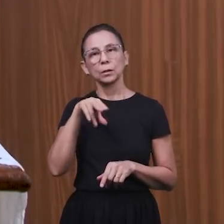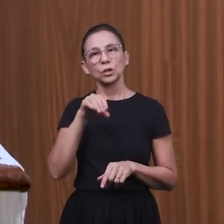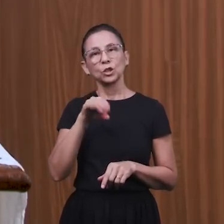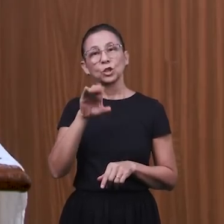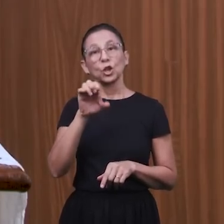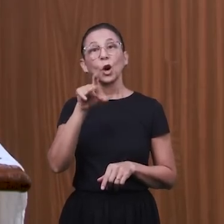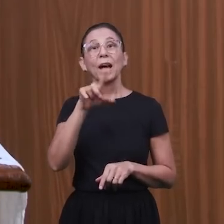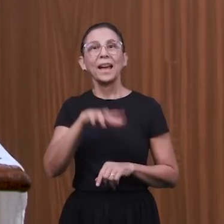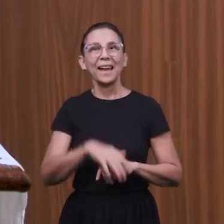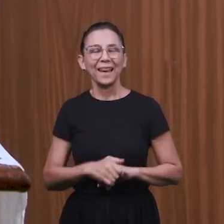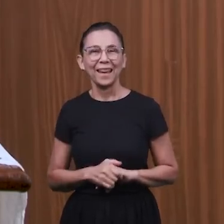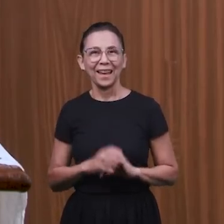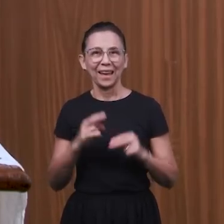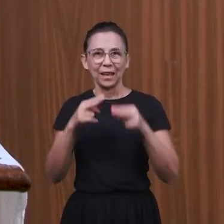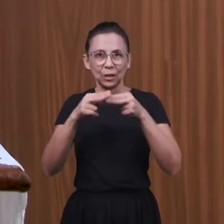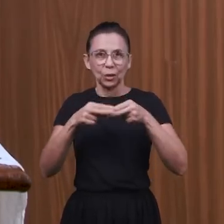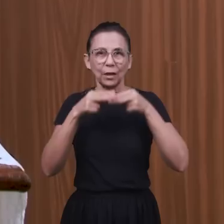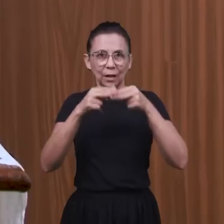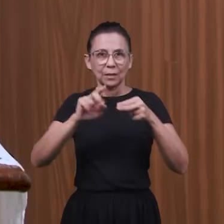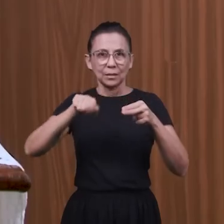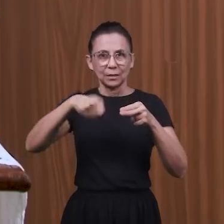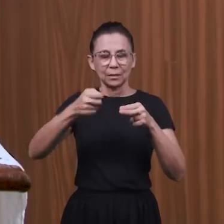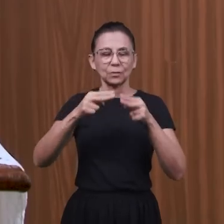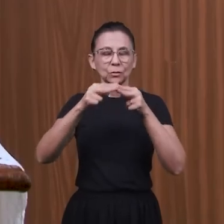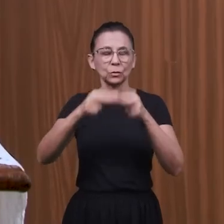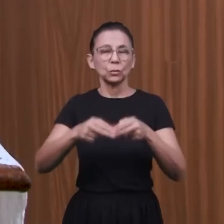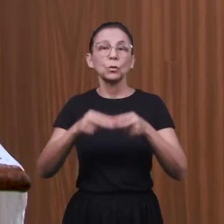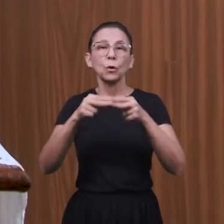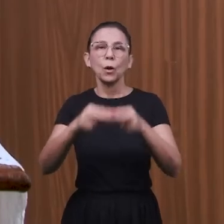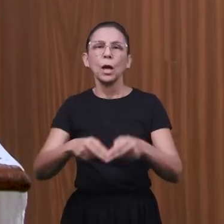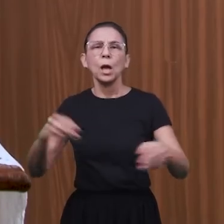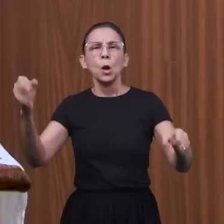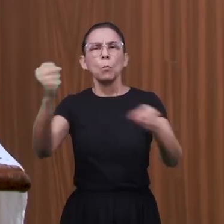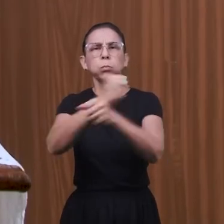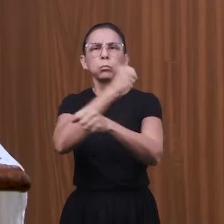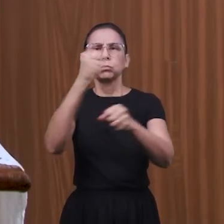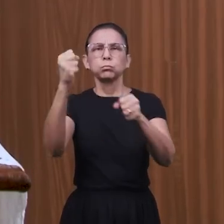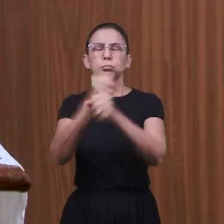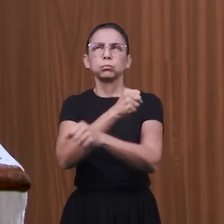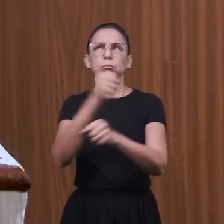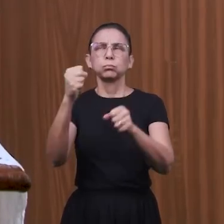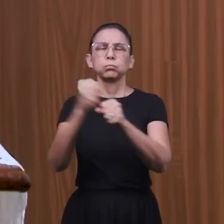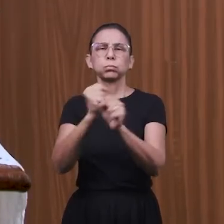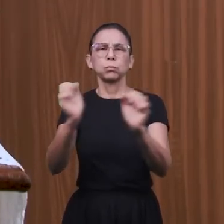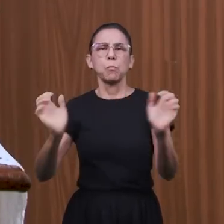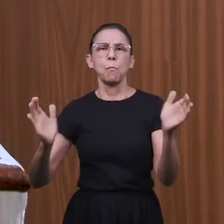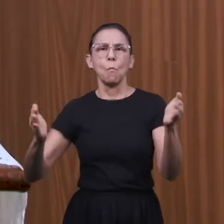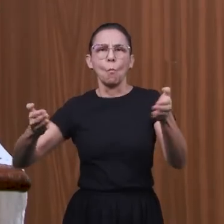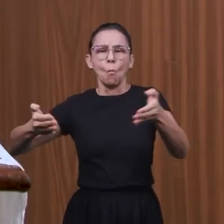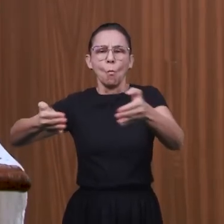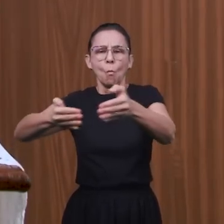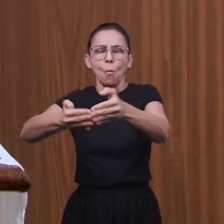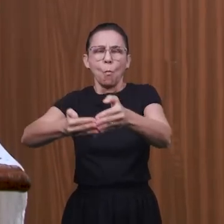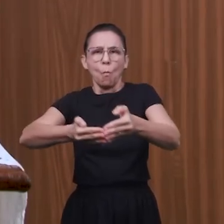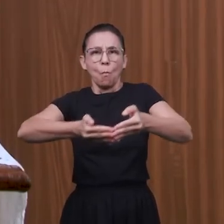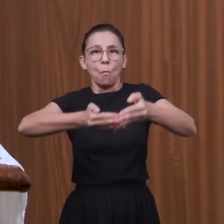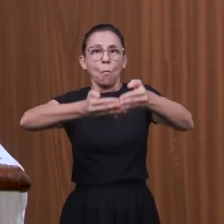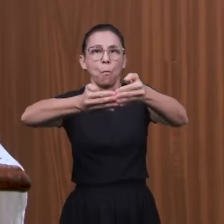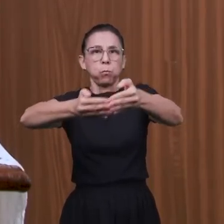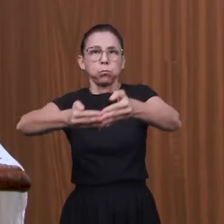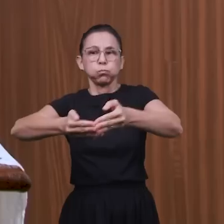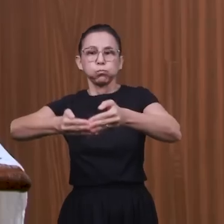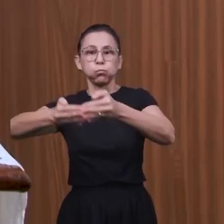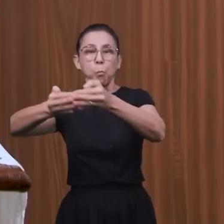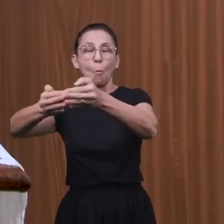sendo chamado de louco por todos porque nunca havia chovido sobre a face da terra. E Noé falava de um dilúvio, onde todos aqueles